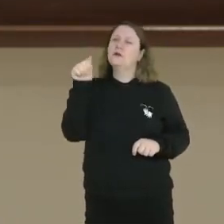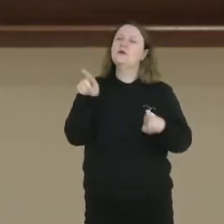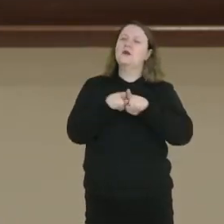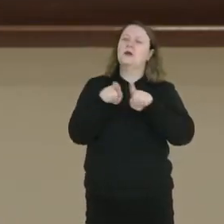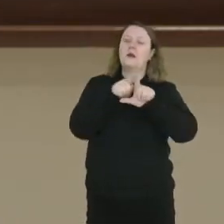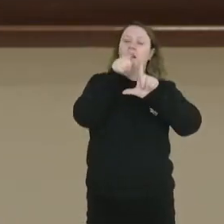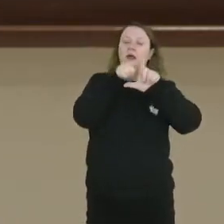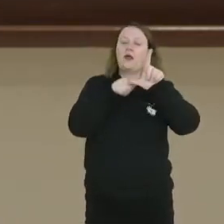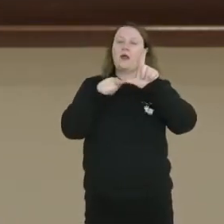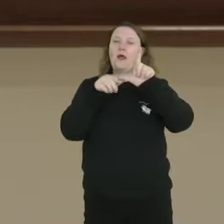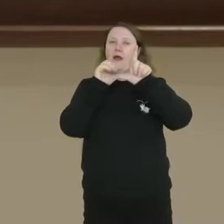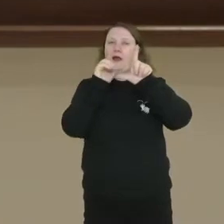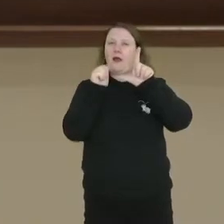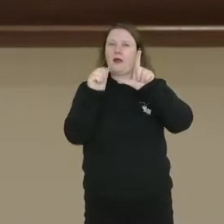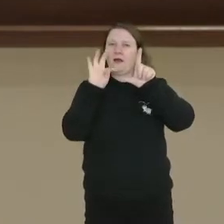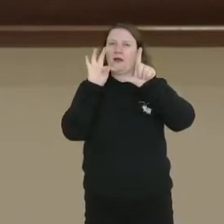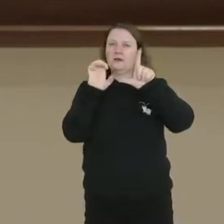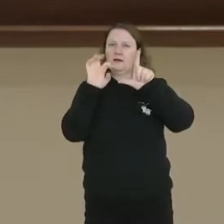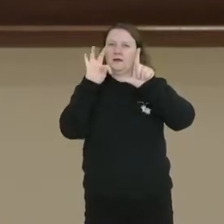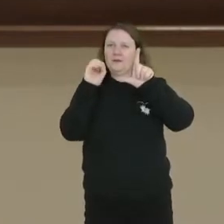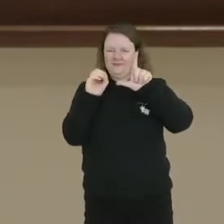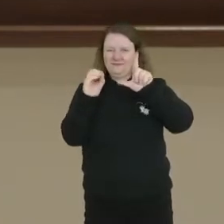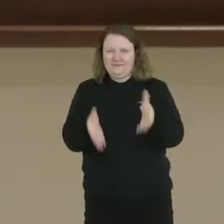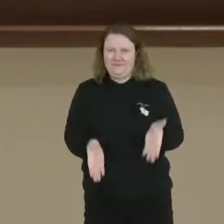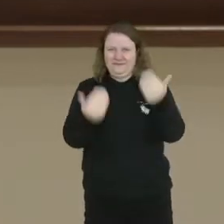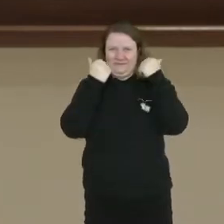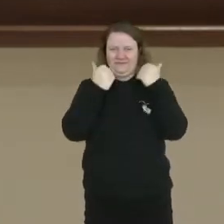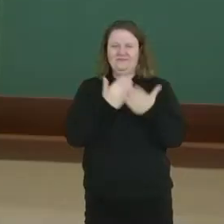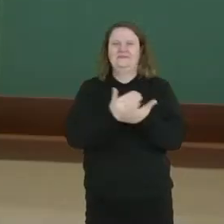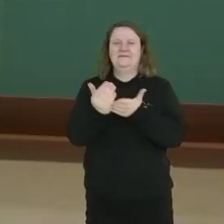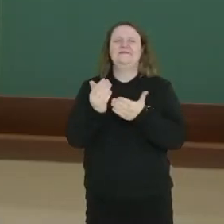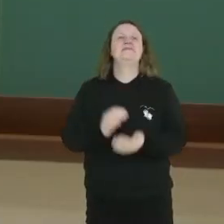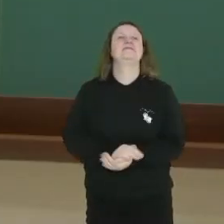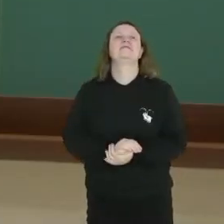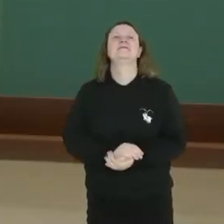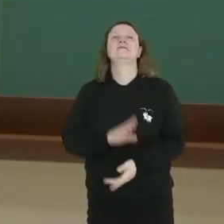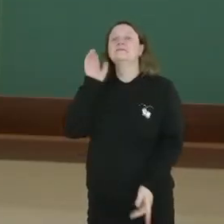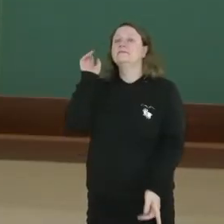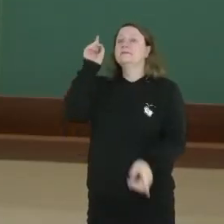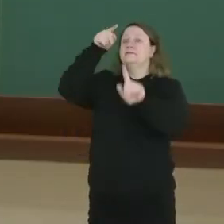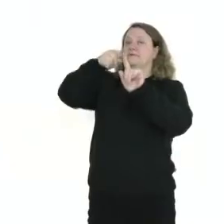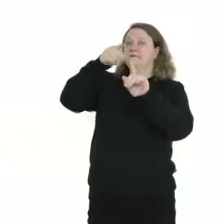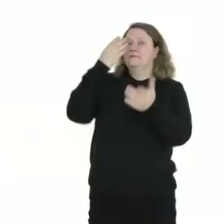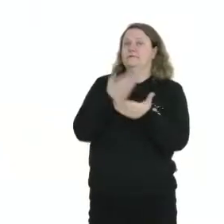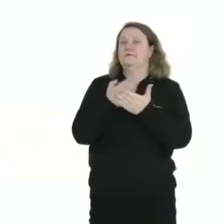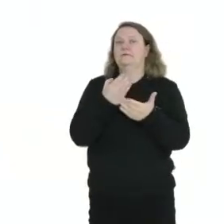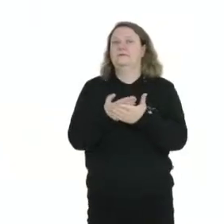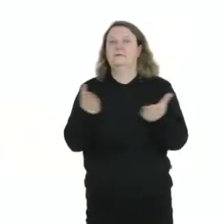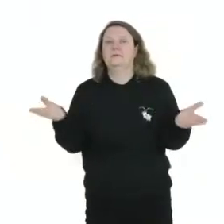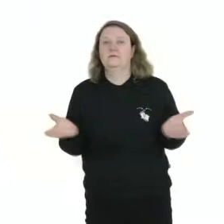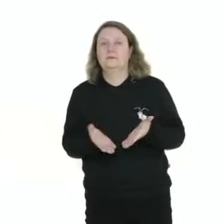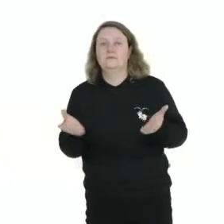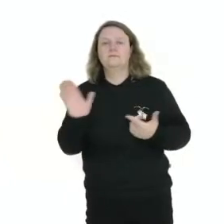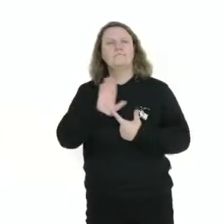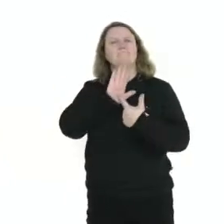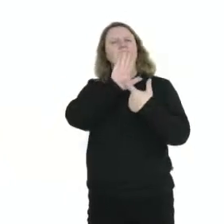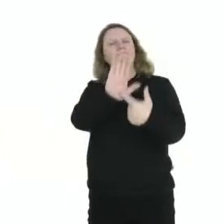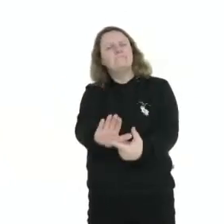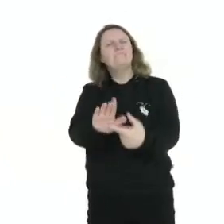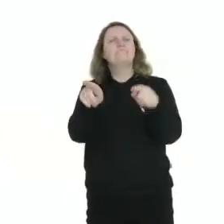esse conteúdo? Bora? Tá pronto? Então, beleza. Nossos objetivos: demonstrar as relações